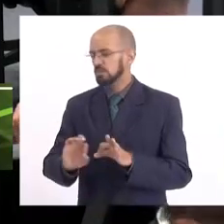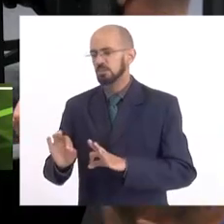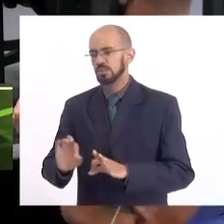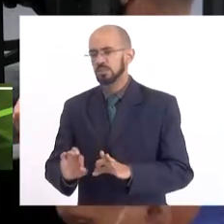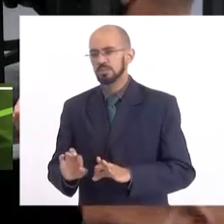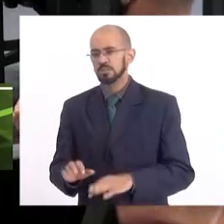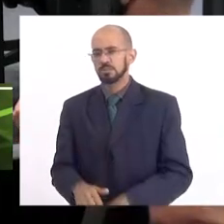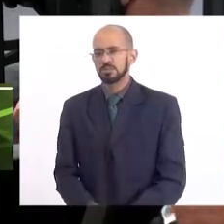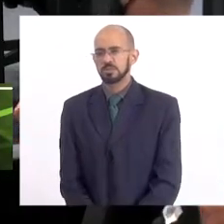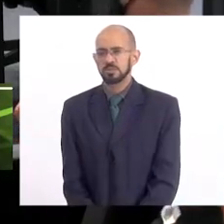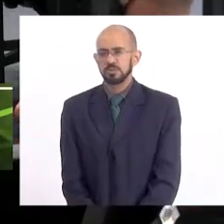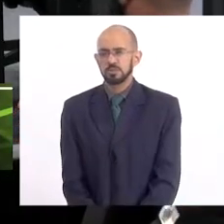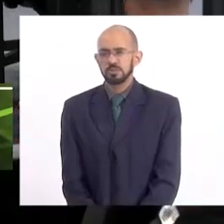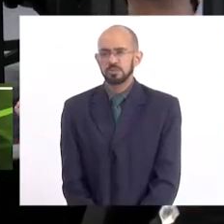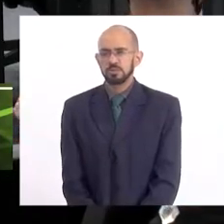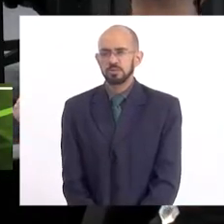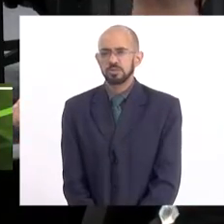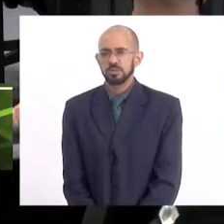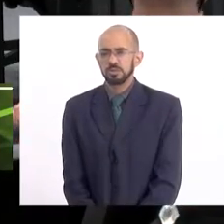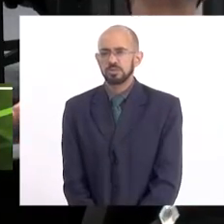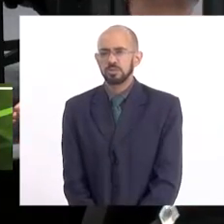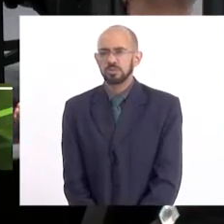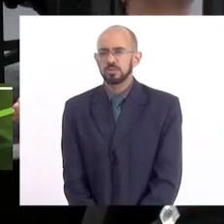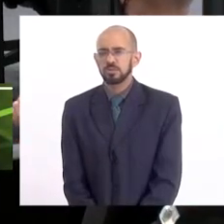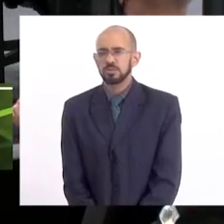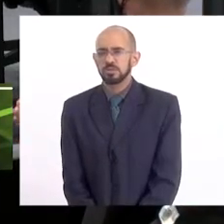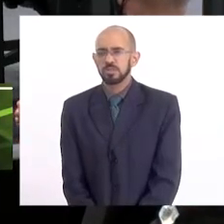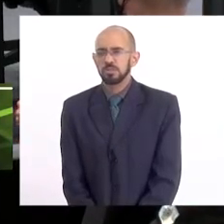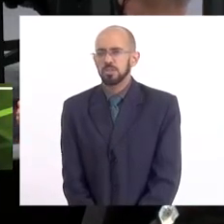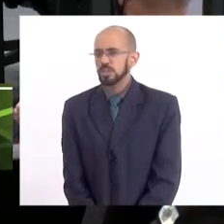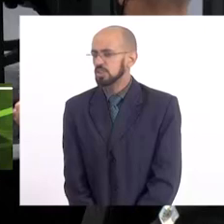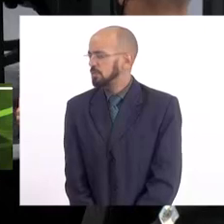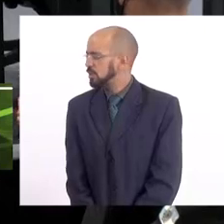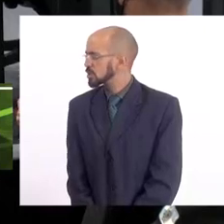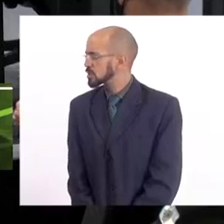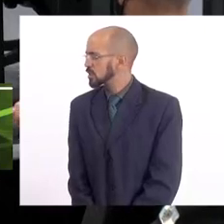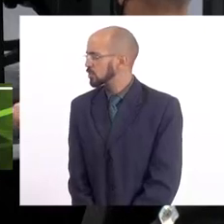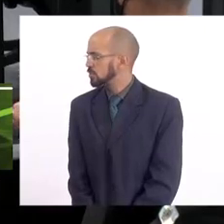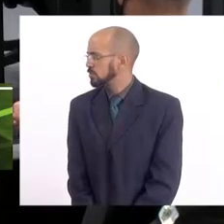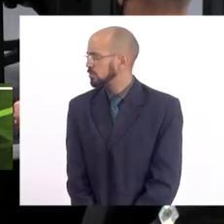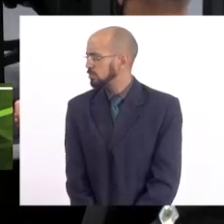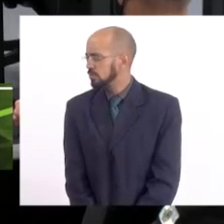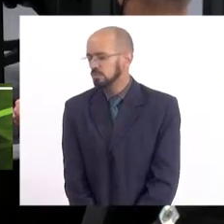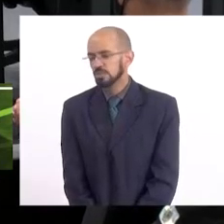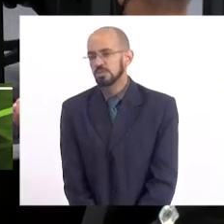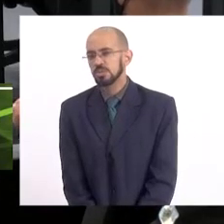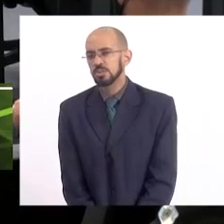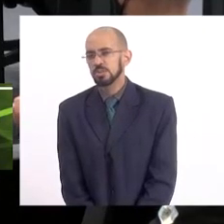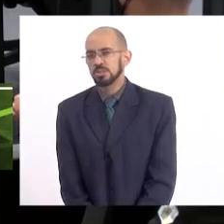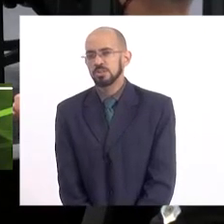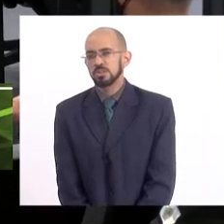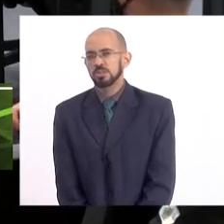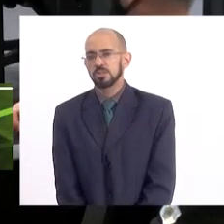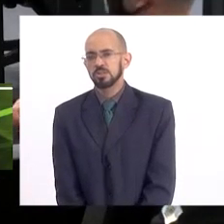você, Thiago. Só falta publicar isso. Pô, os amigos tinham roda presa, cara. Meu amigo,